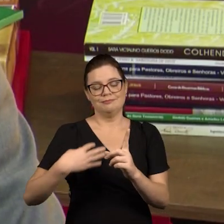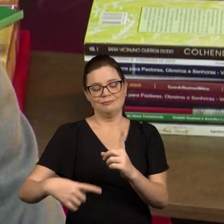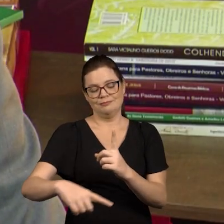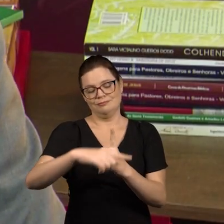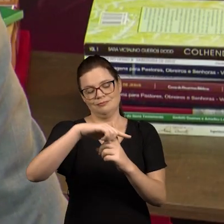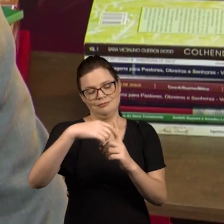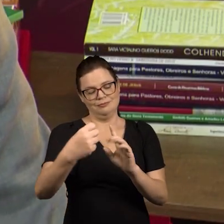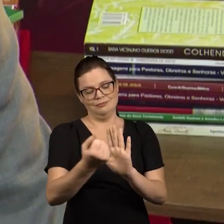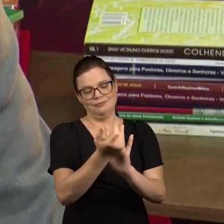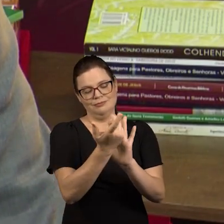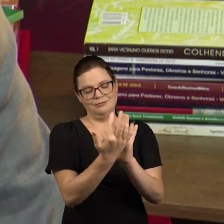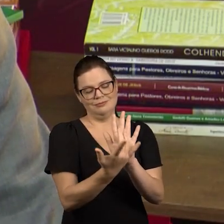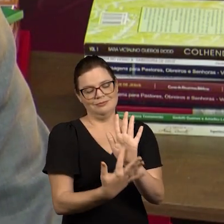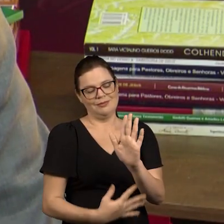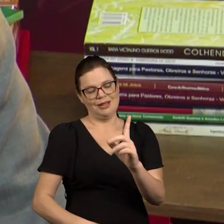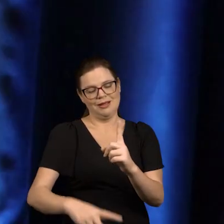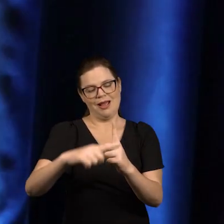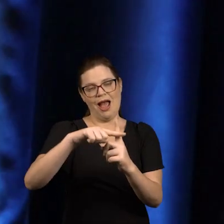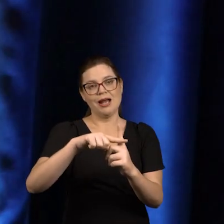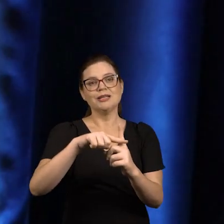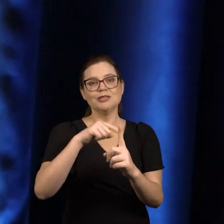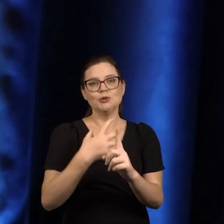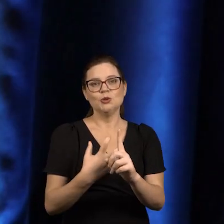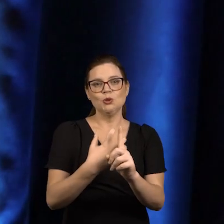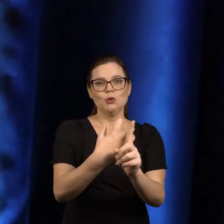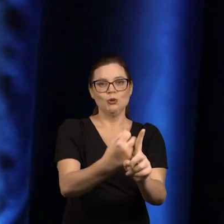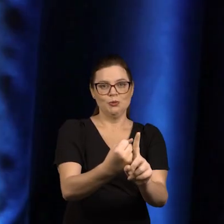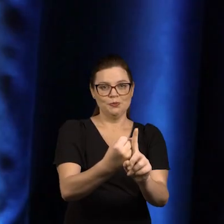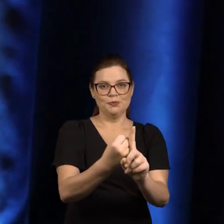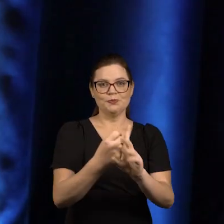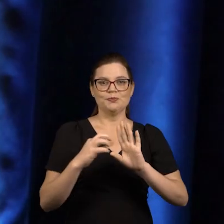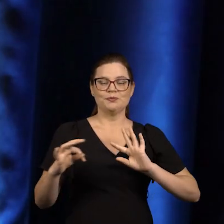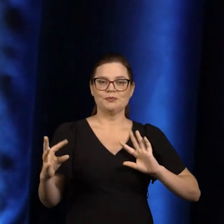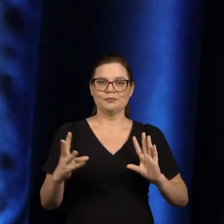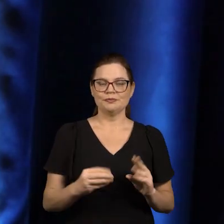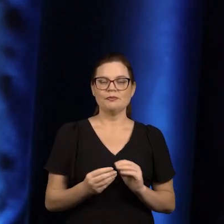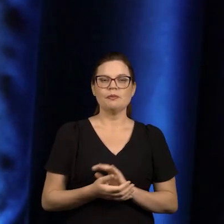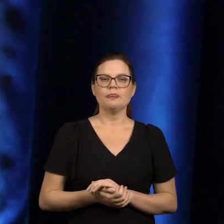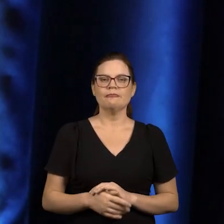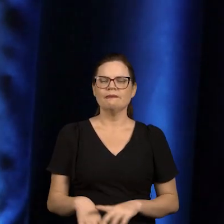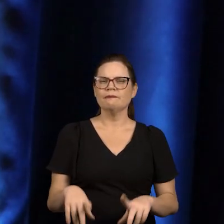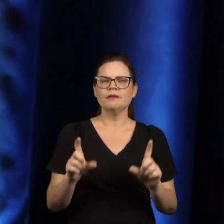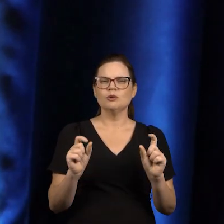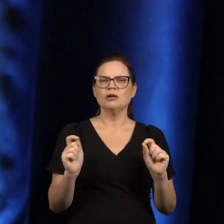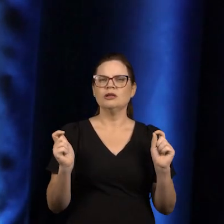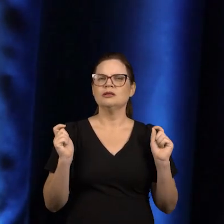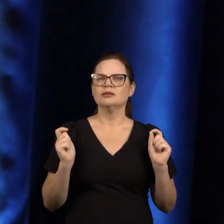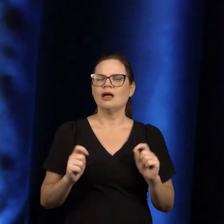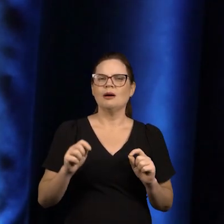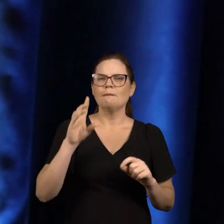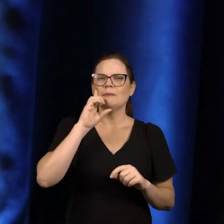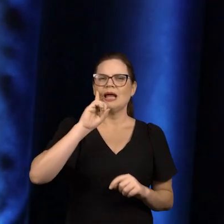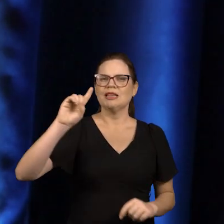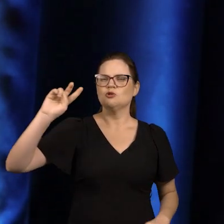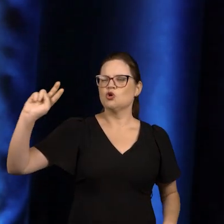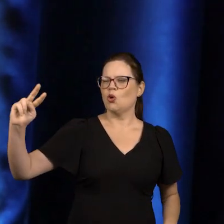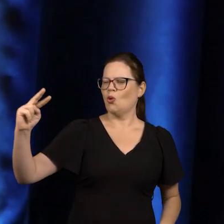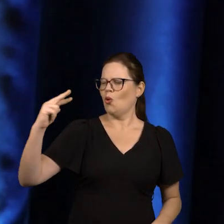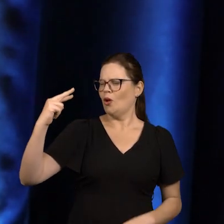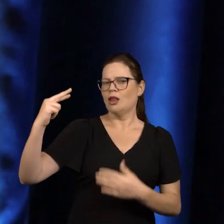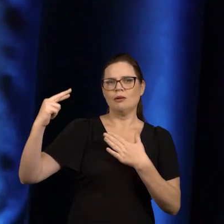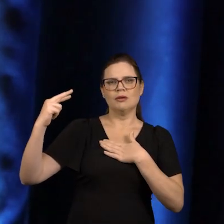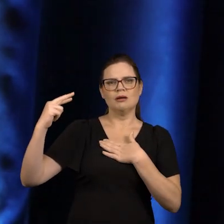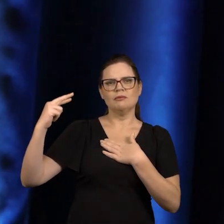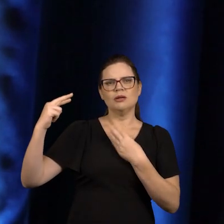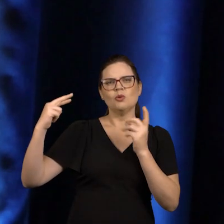dor, né? E o que poderia atrair o olhar de Deus a nós? Não